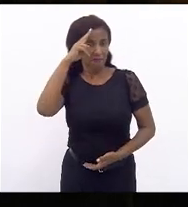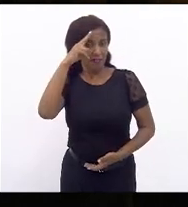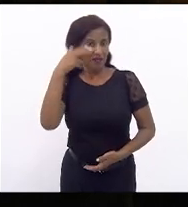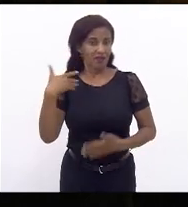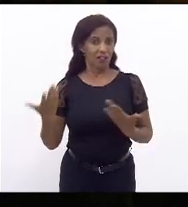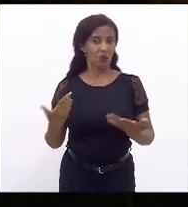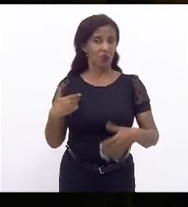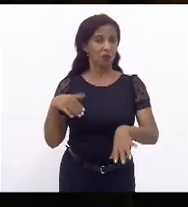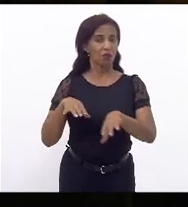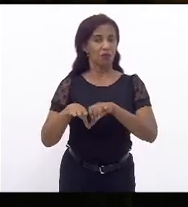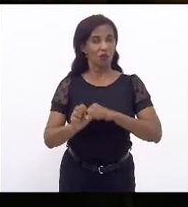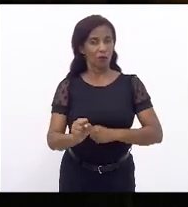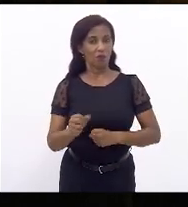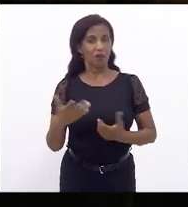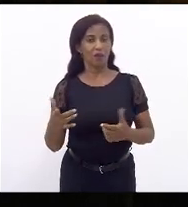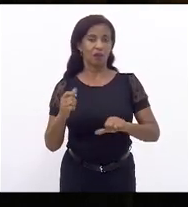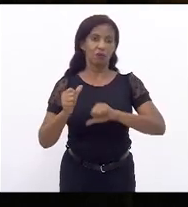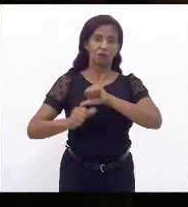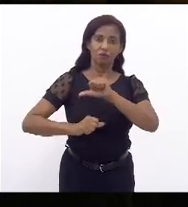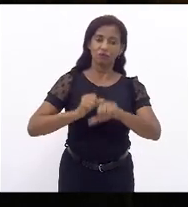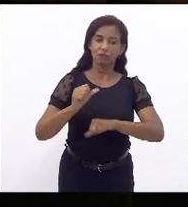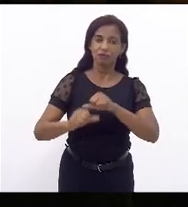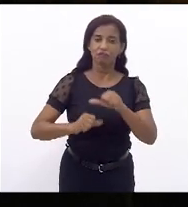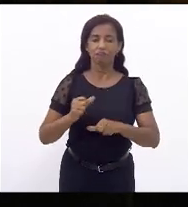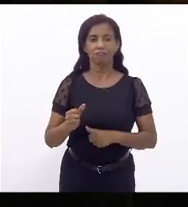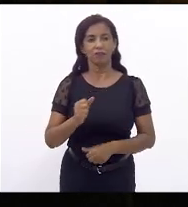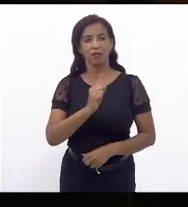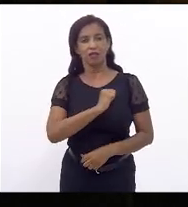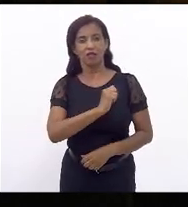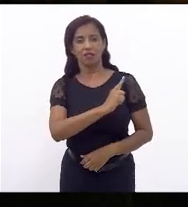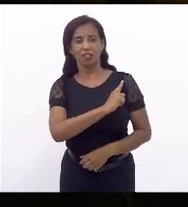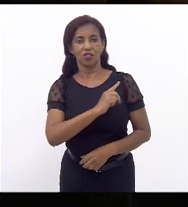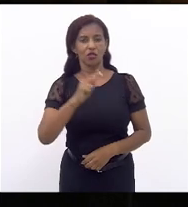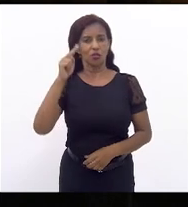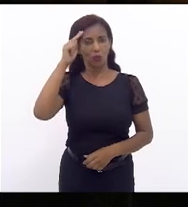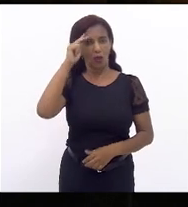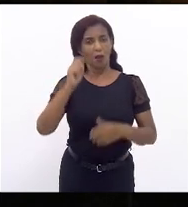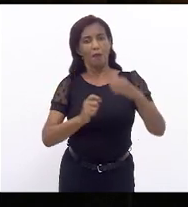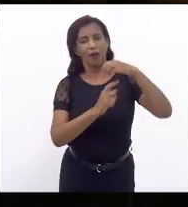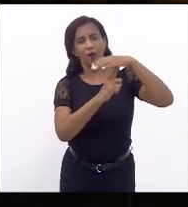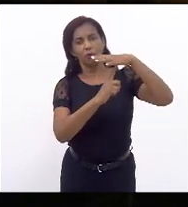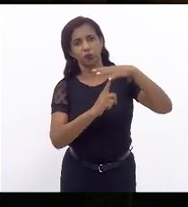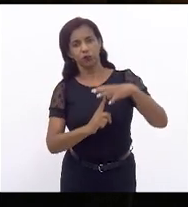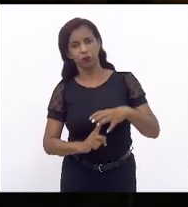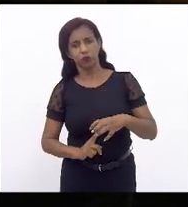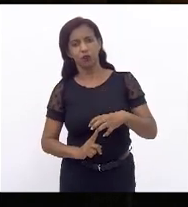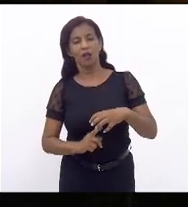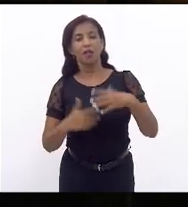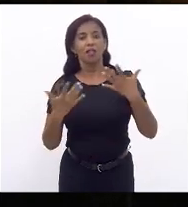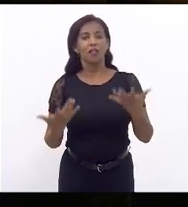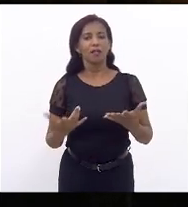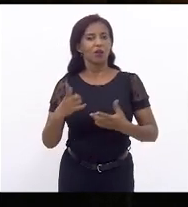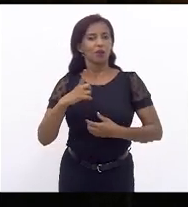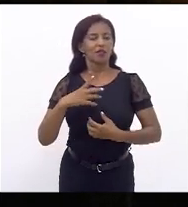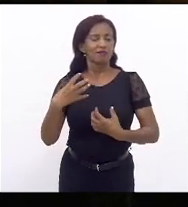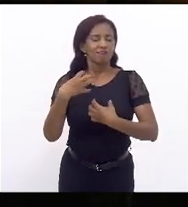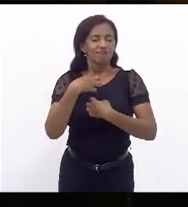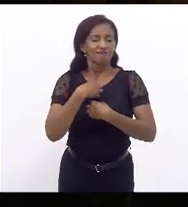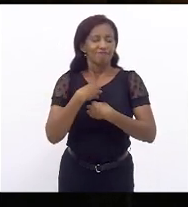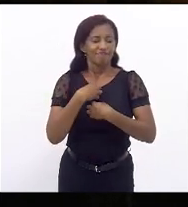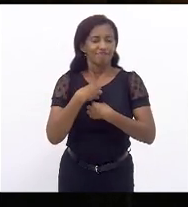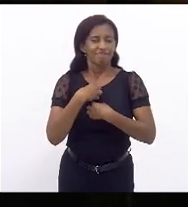formei, na qual eu me tornei sargento do Exército, paraquedista. Então, carregar esse sentimento